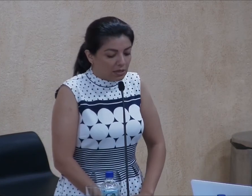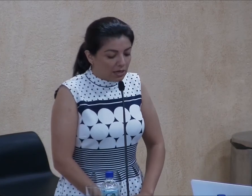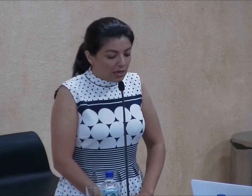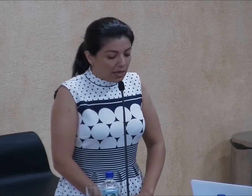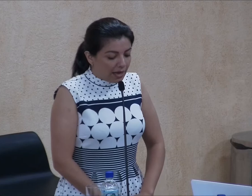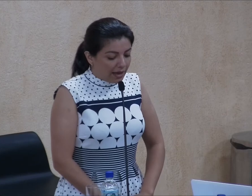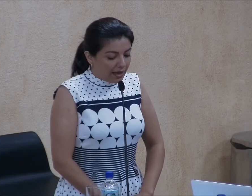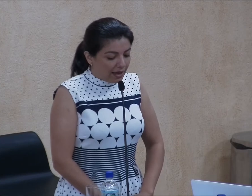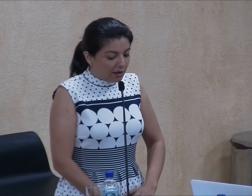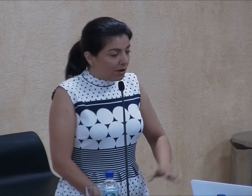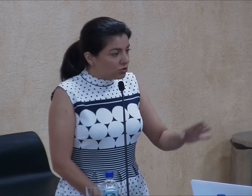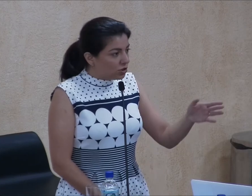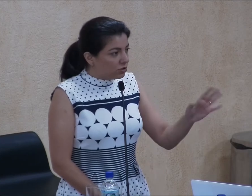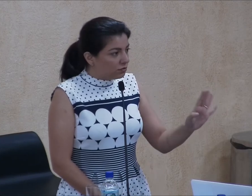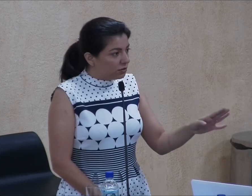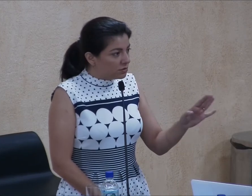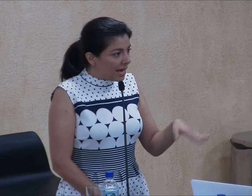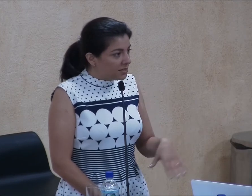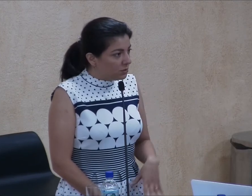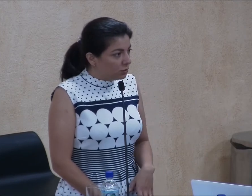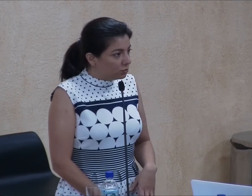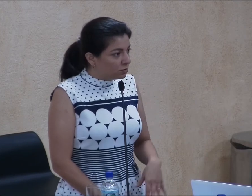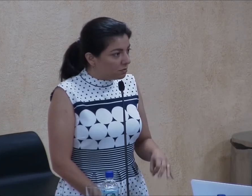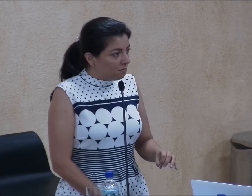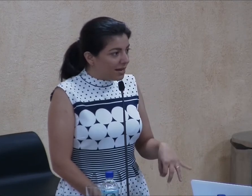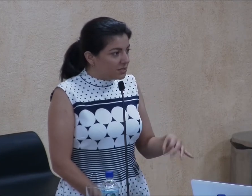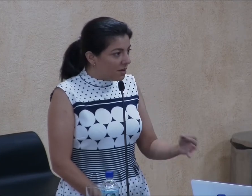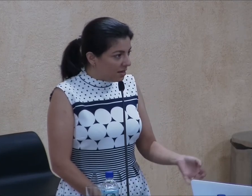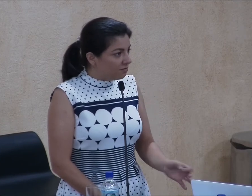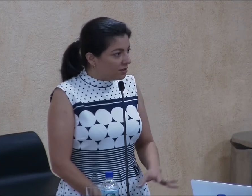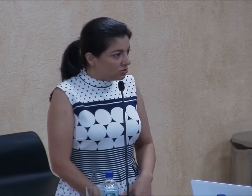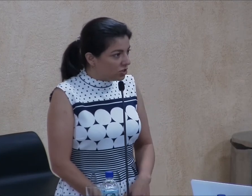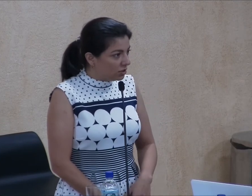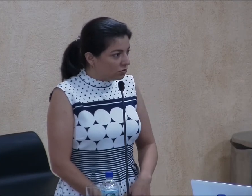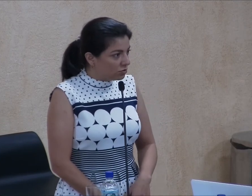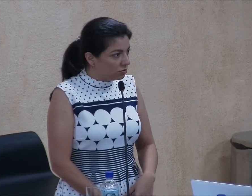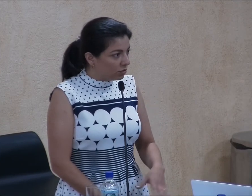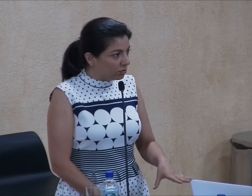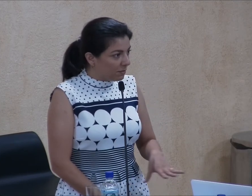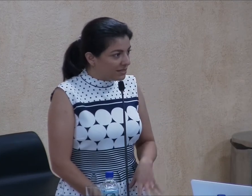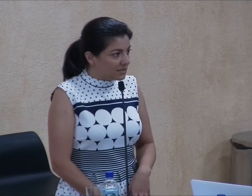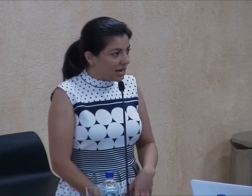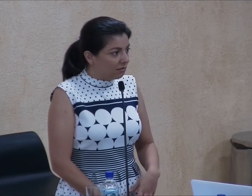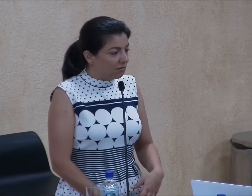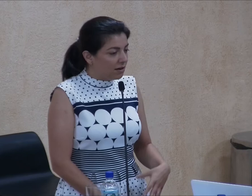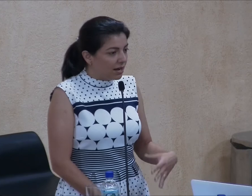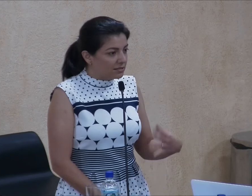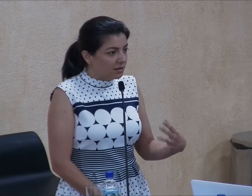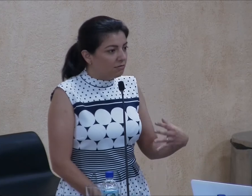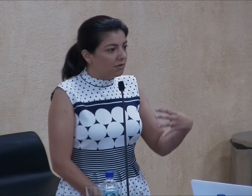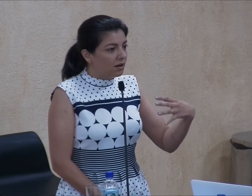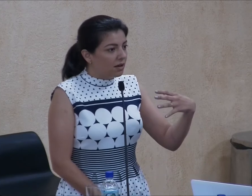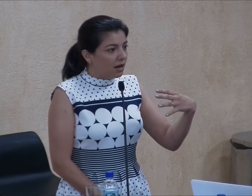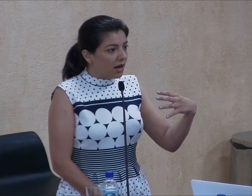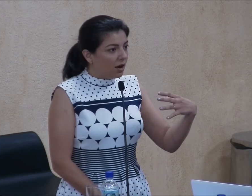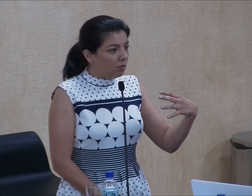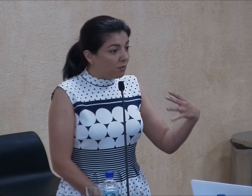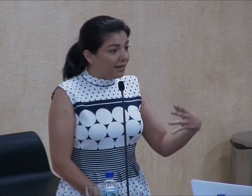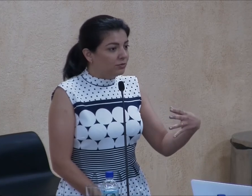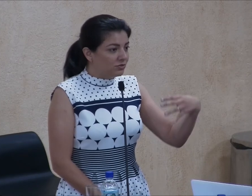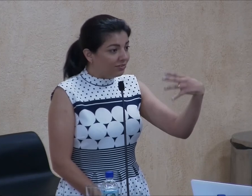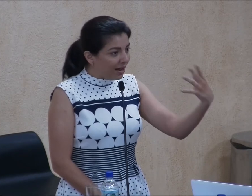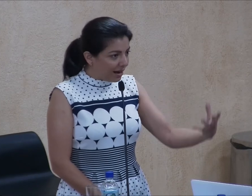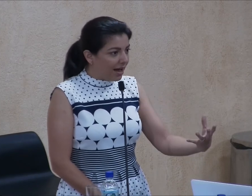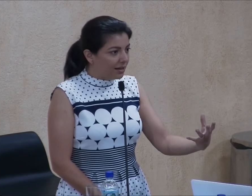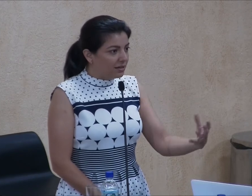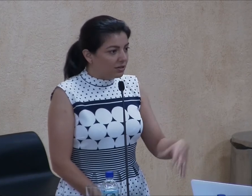informações. Eu acho que hoje foram os 10 minutos mais bem investidos do Dr. Marcelo com relação ao